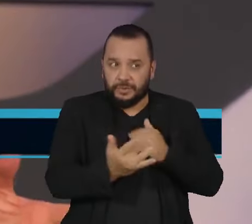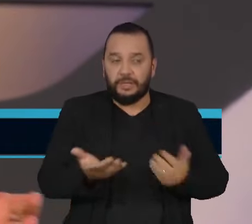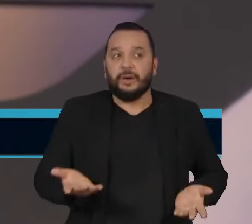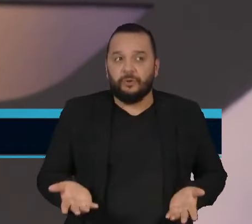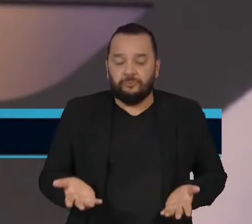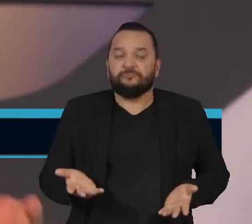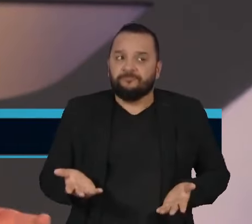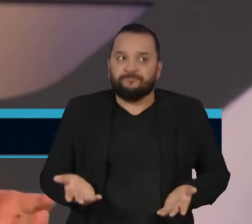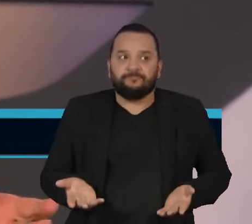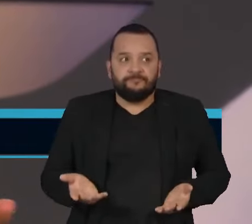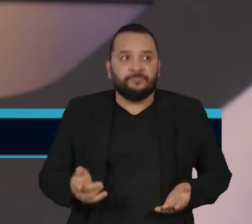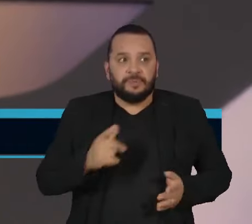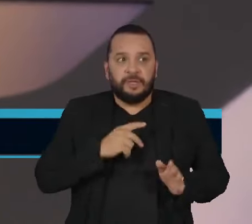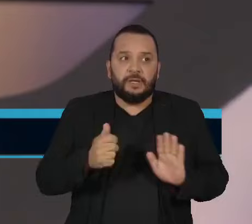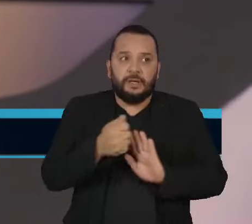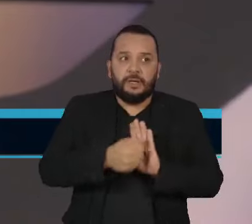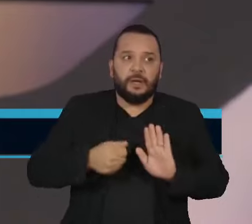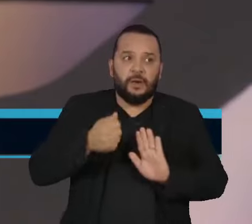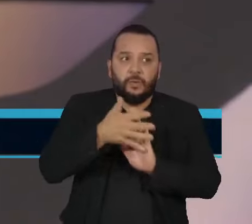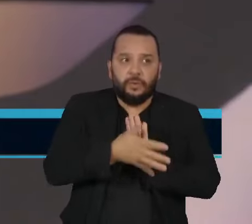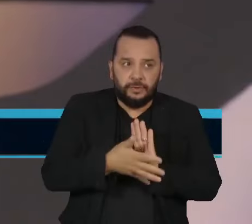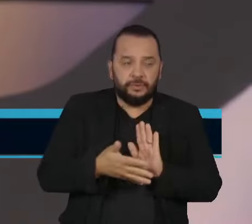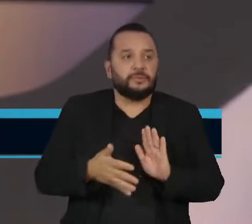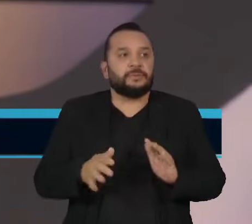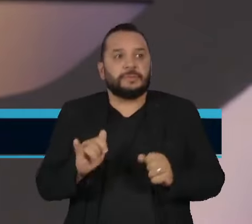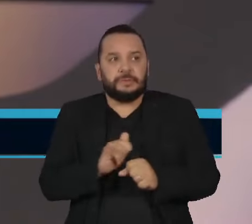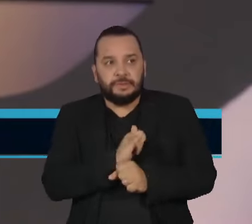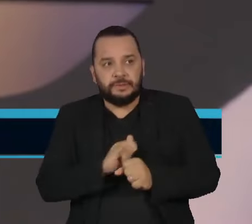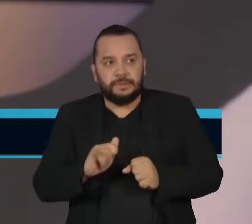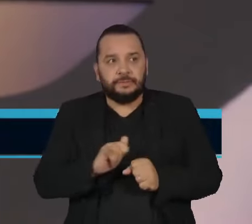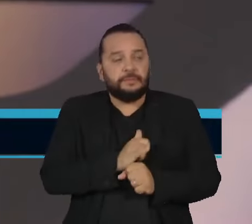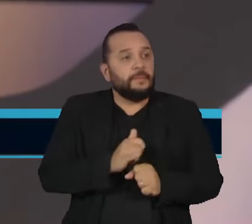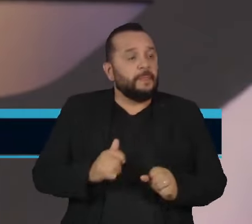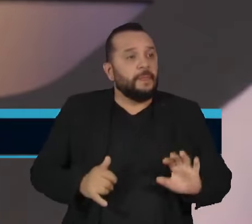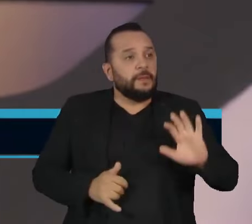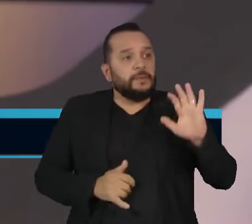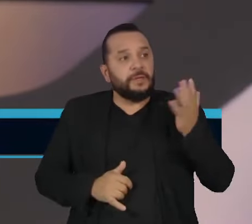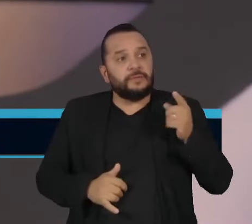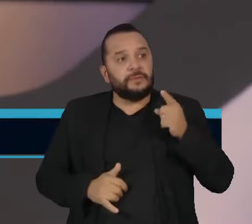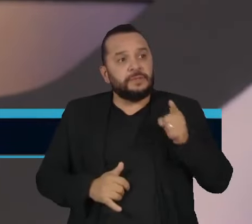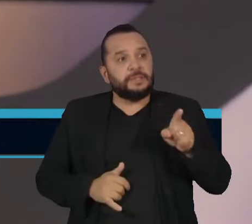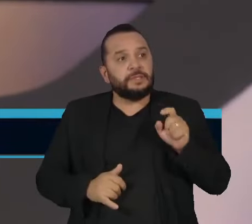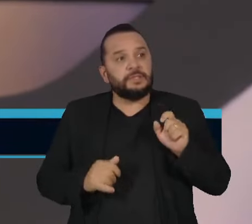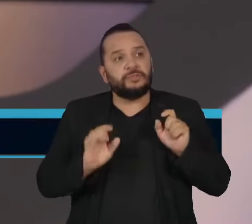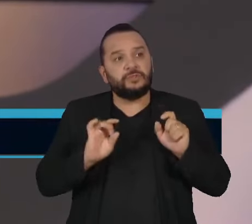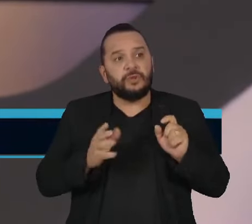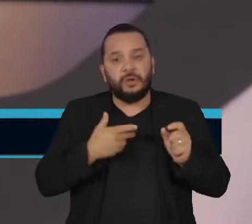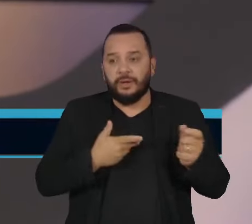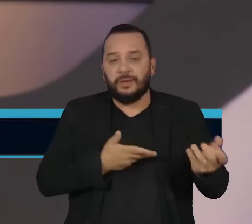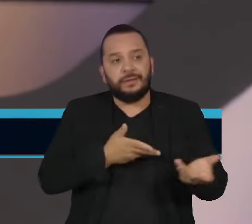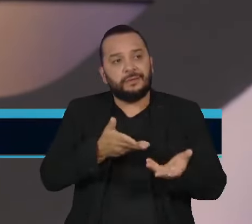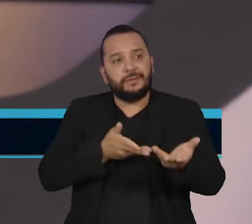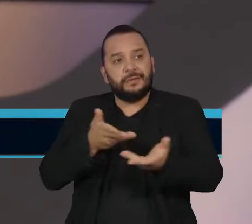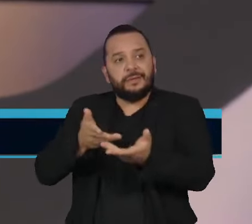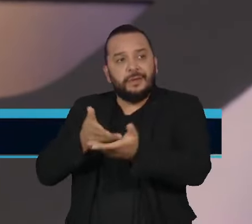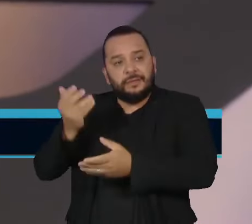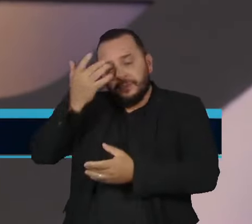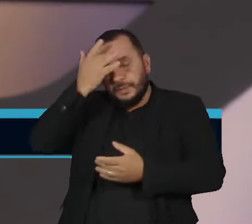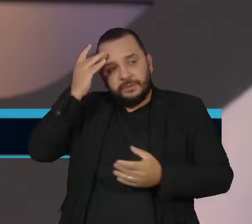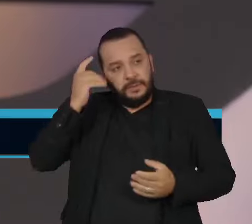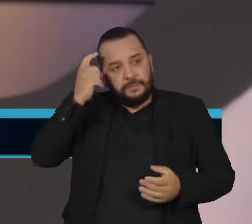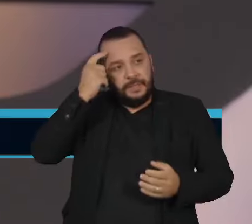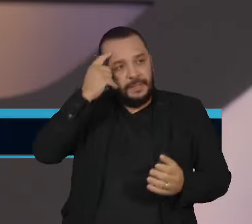né, os algoritmos, ela acaba fazendo com que, essencialmente, você só interaja com pessoas que pensam de uma